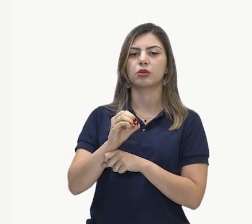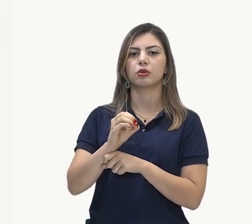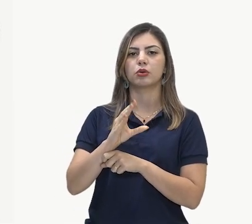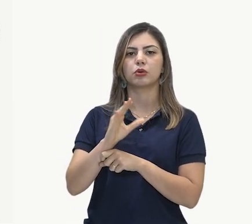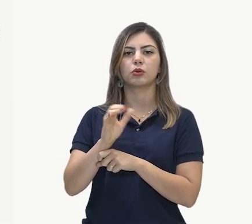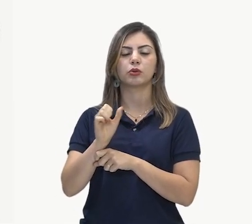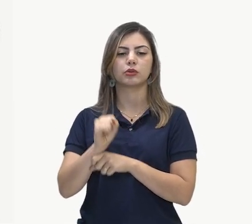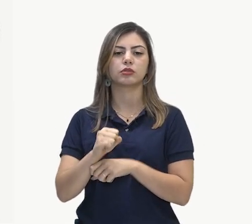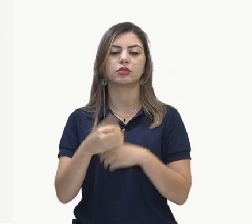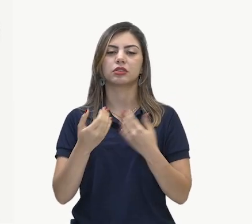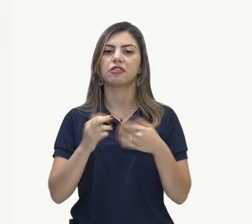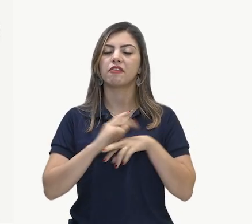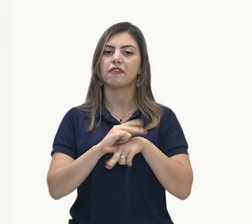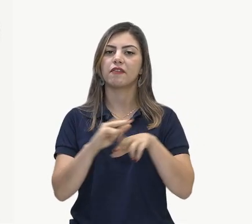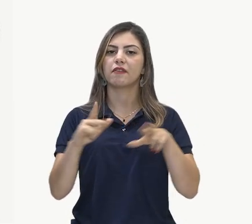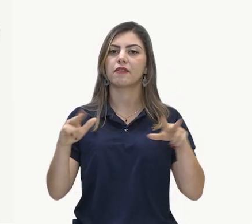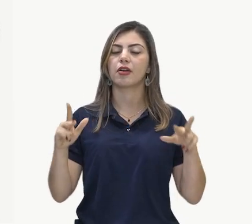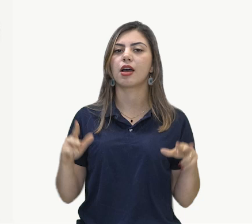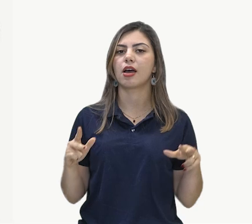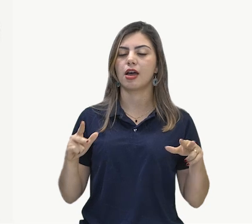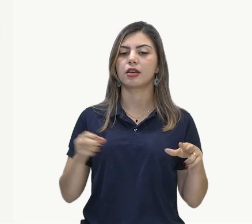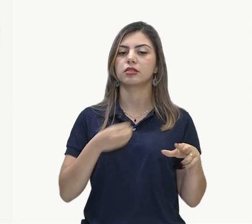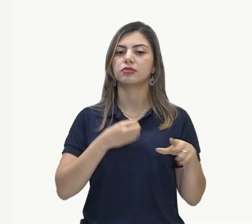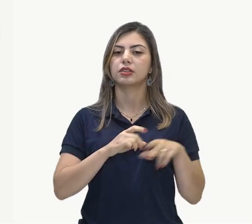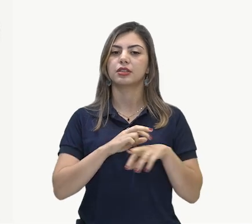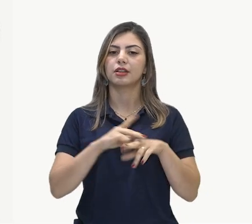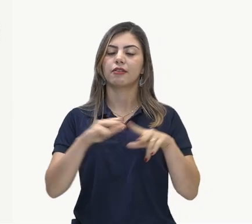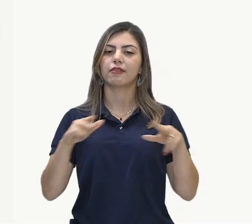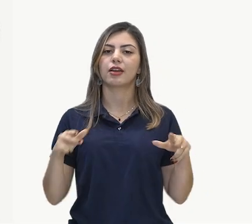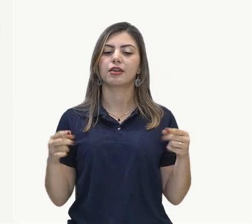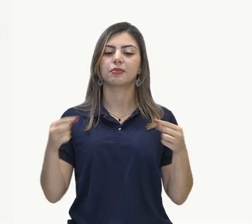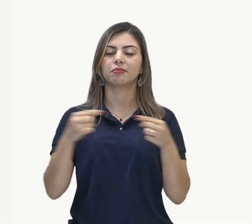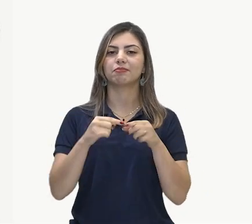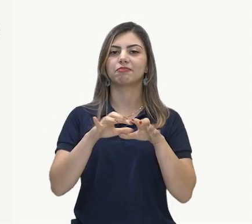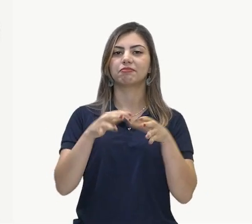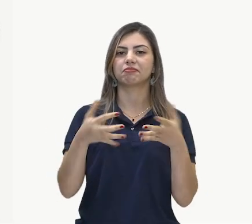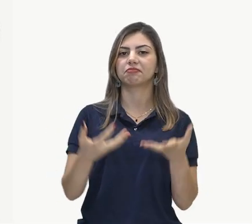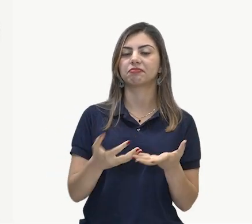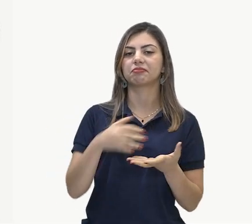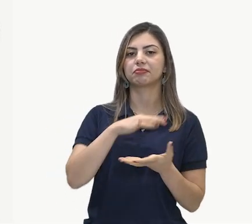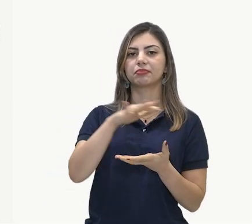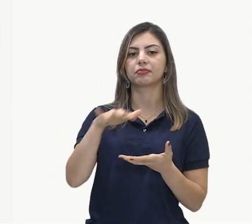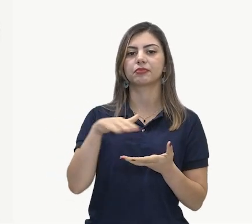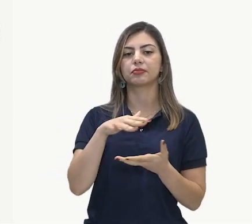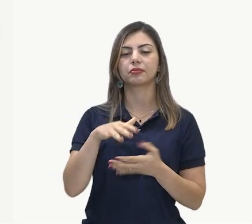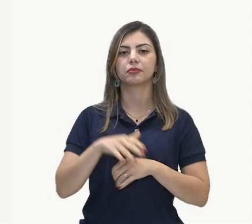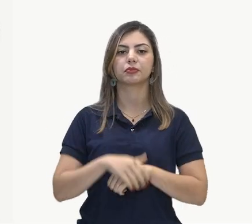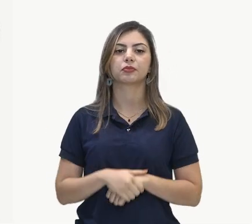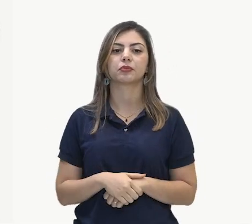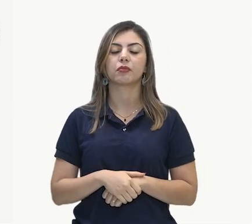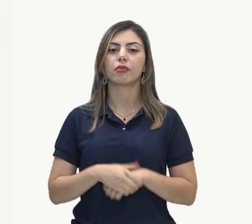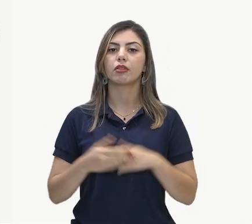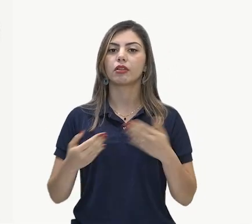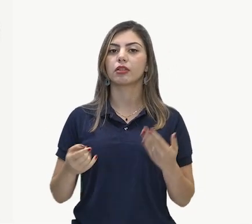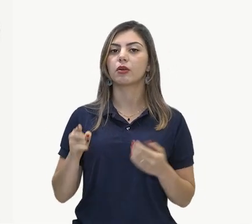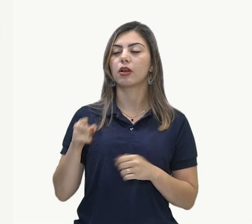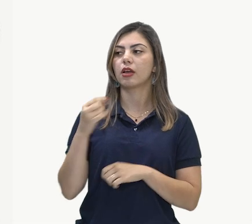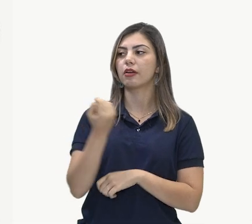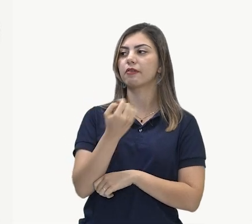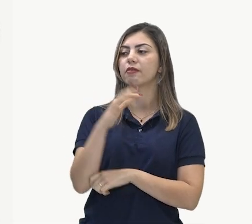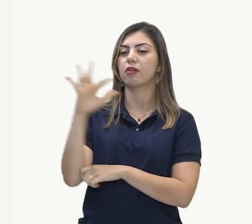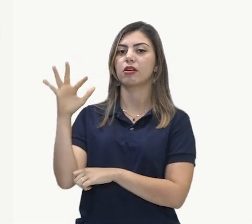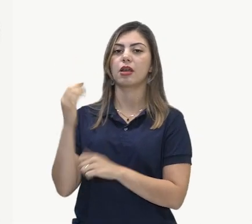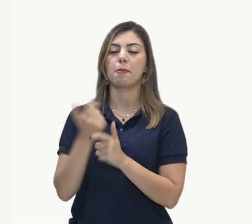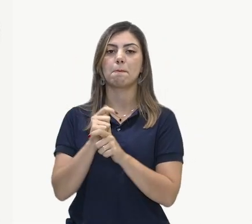vão envolver, o bioma da Amazônia. A floresta amazônica, então, ela acaba sendo considerada a maior